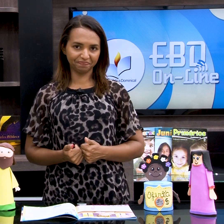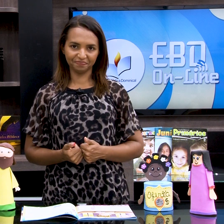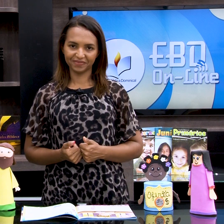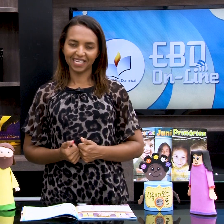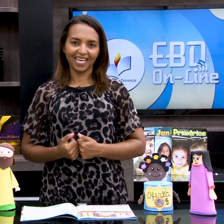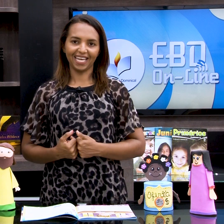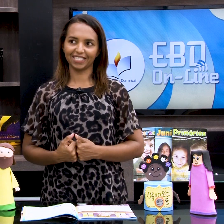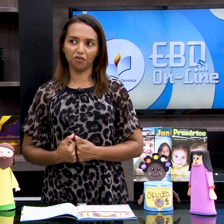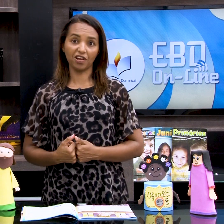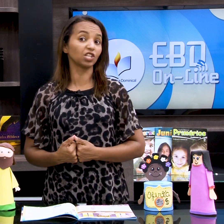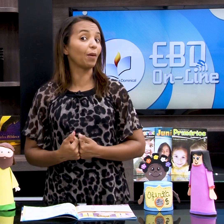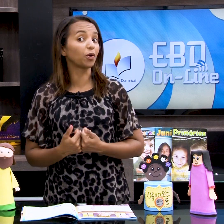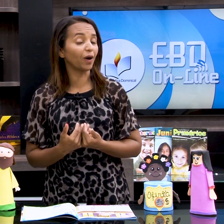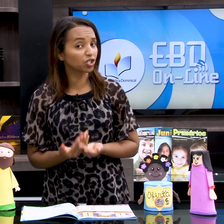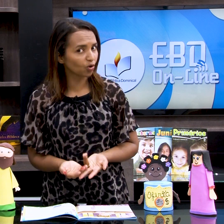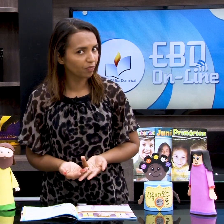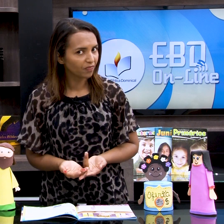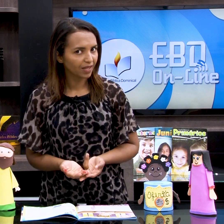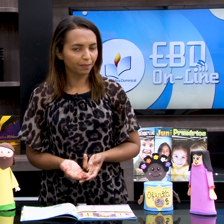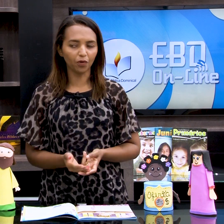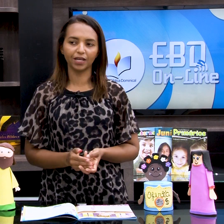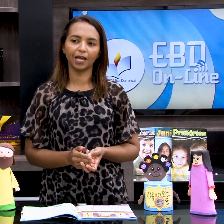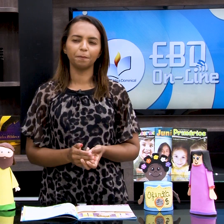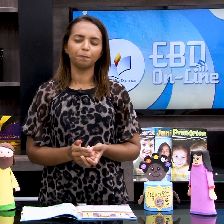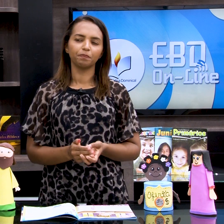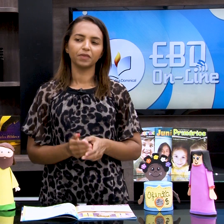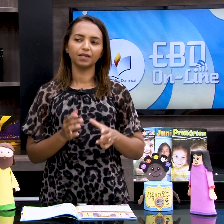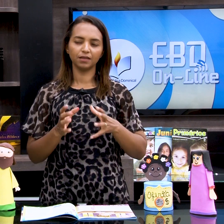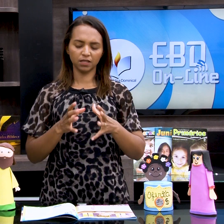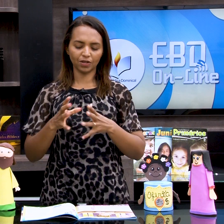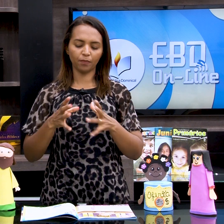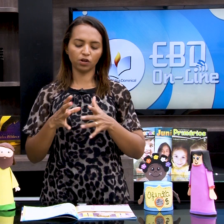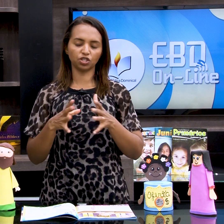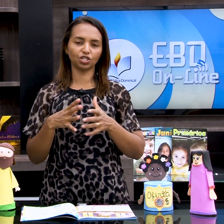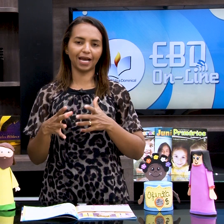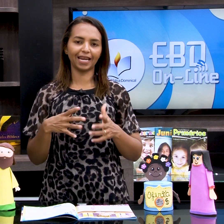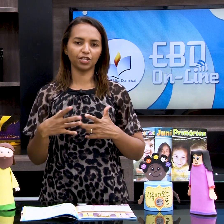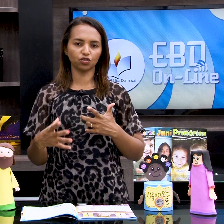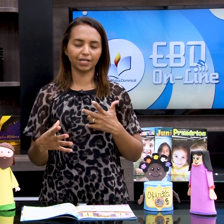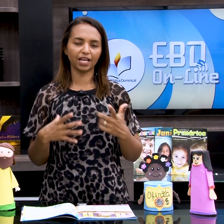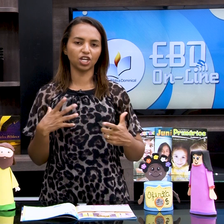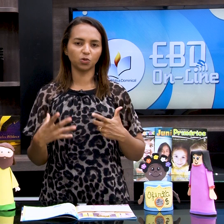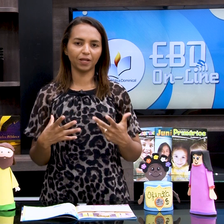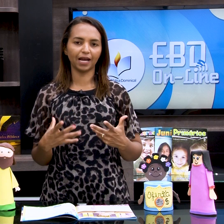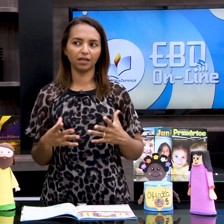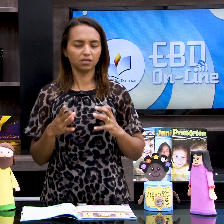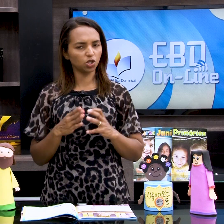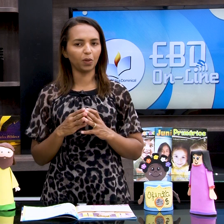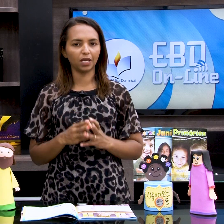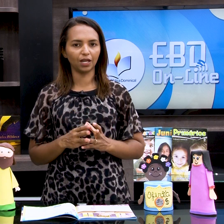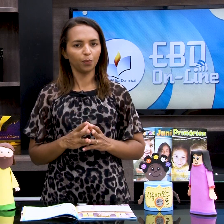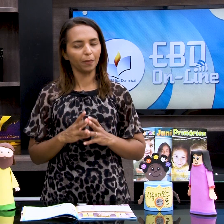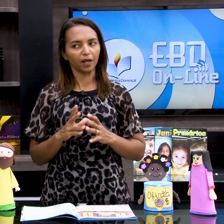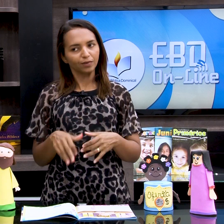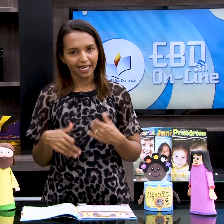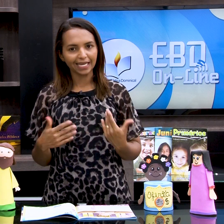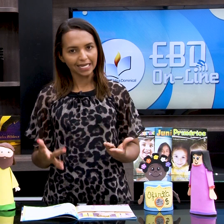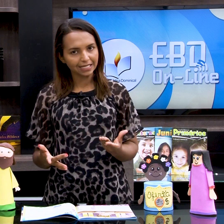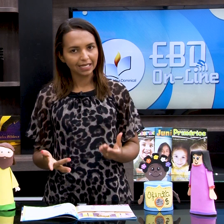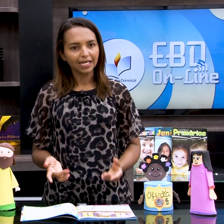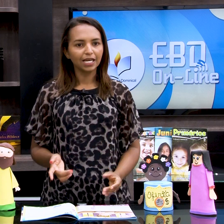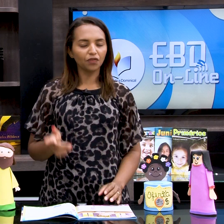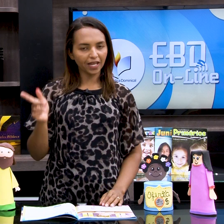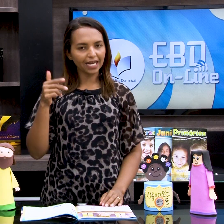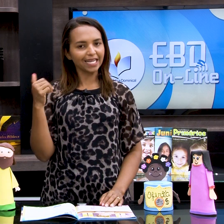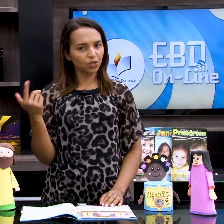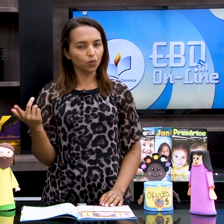professora essa oferta não é para pastor porque isso é bom a gente já relacionar e já explicar a criança desde pequenininho porque para que quando ela